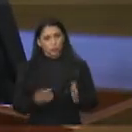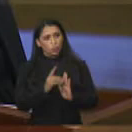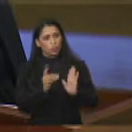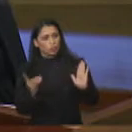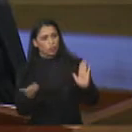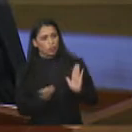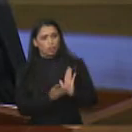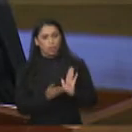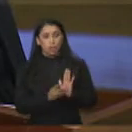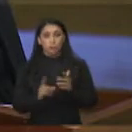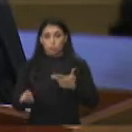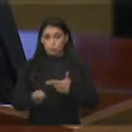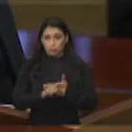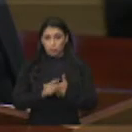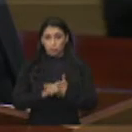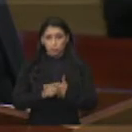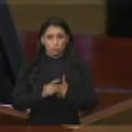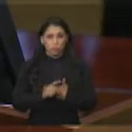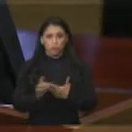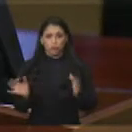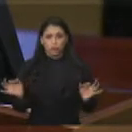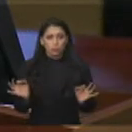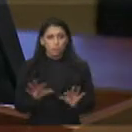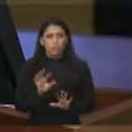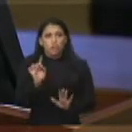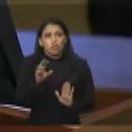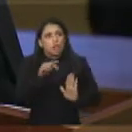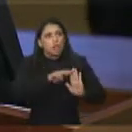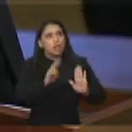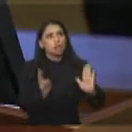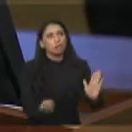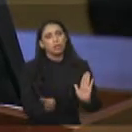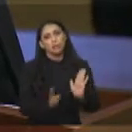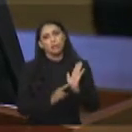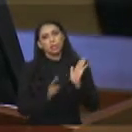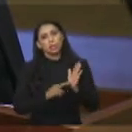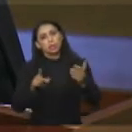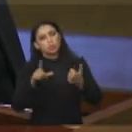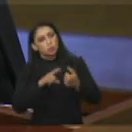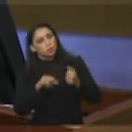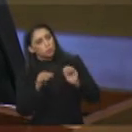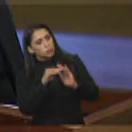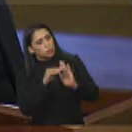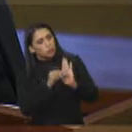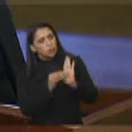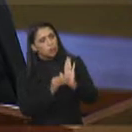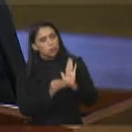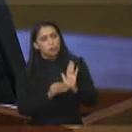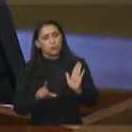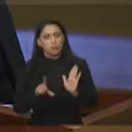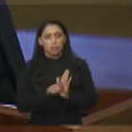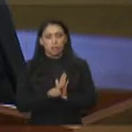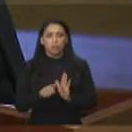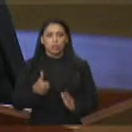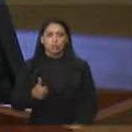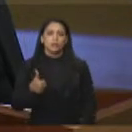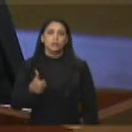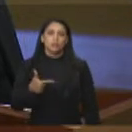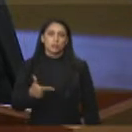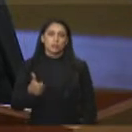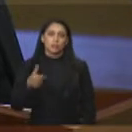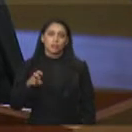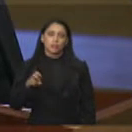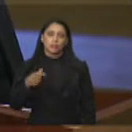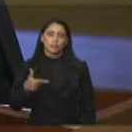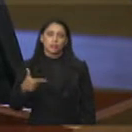editado pelo Poder Executivo não se esgota na mera regulamentação de dispositivos da Lei 12.527, de 2011, que